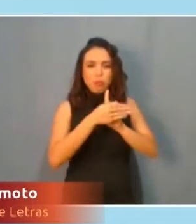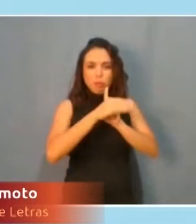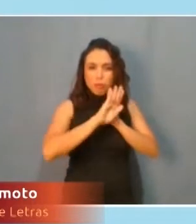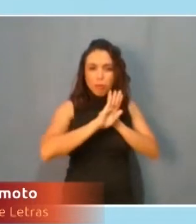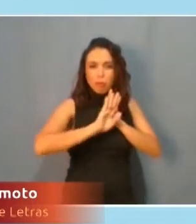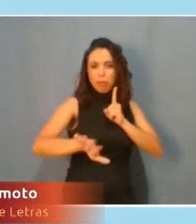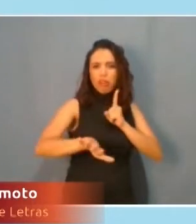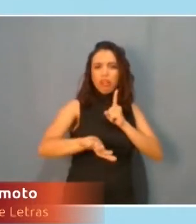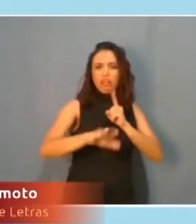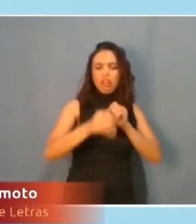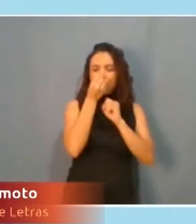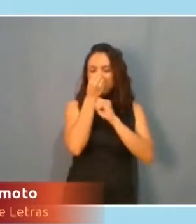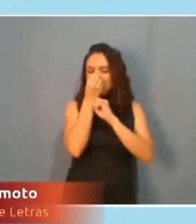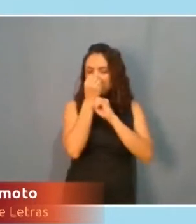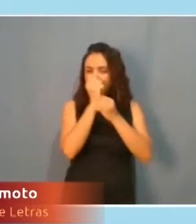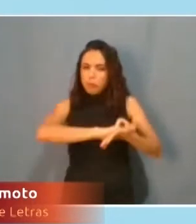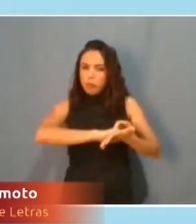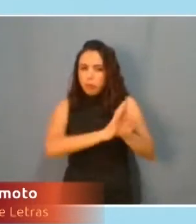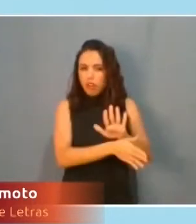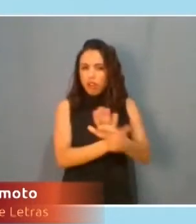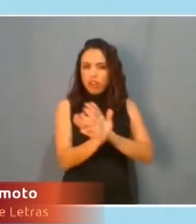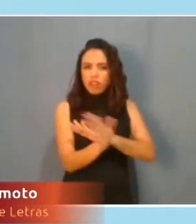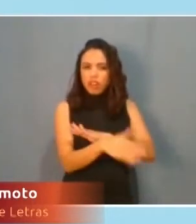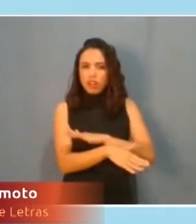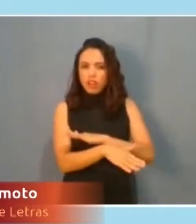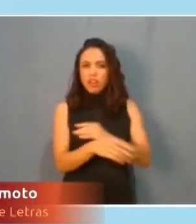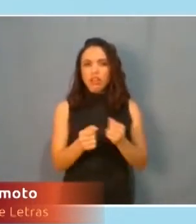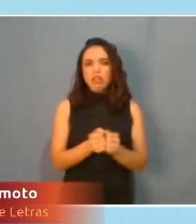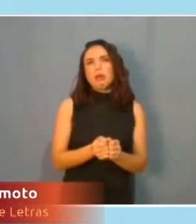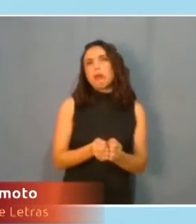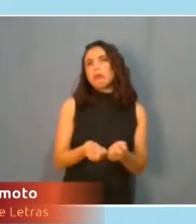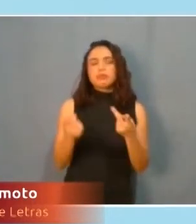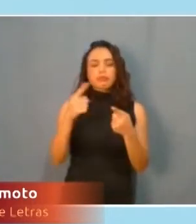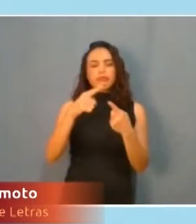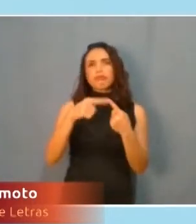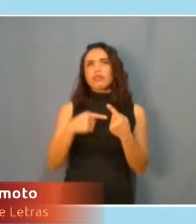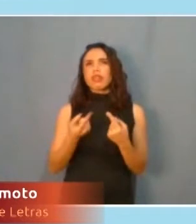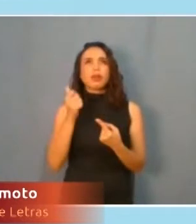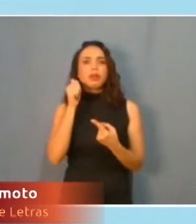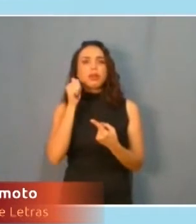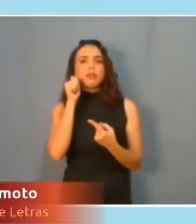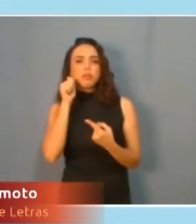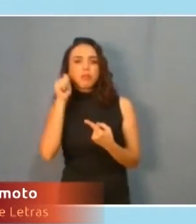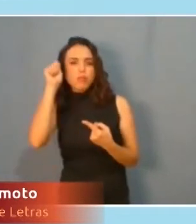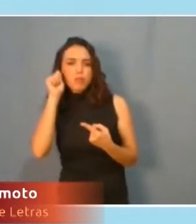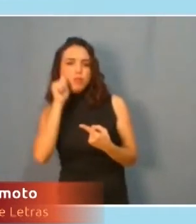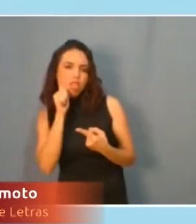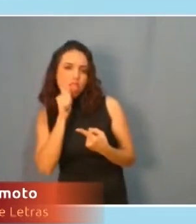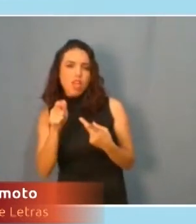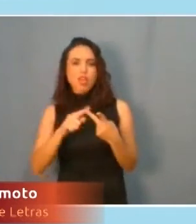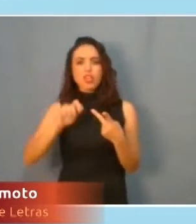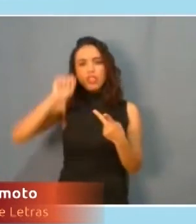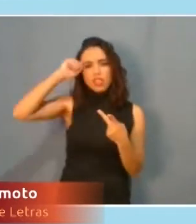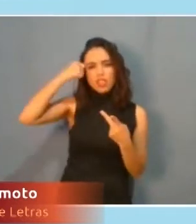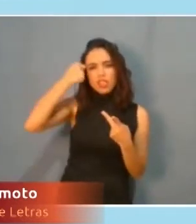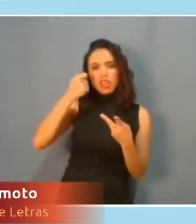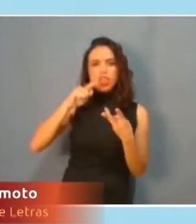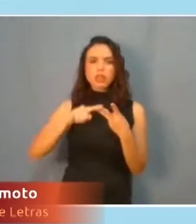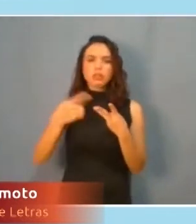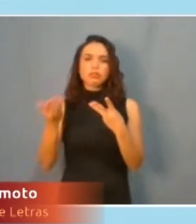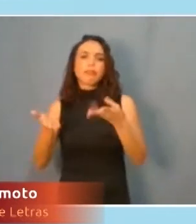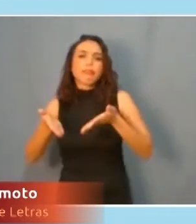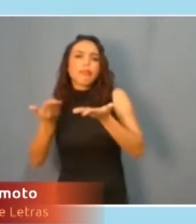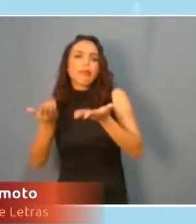pessoas porque são mulheres, porque são negras e porque são pobres. É por isso que a fome tem rosto, endereço e cor, né? As pessoas